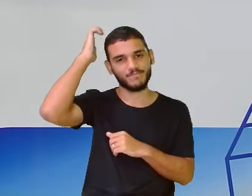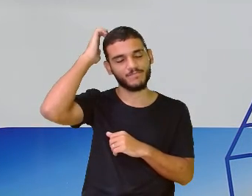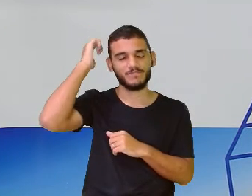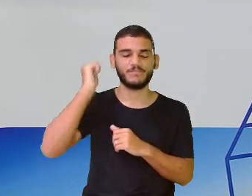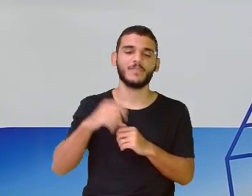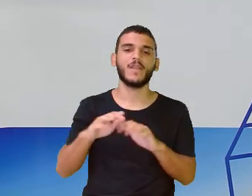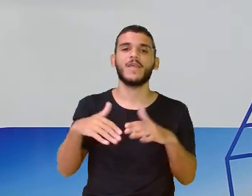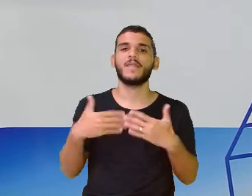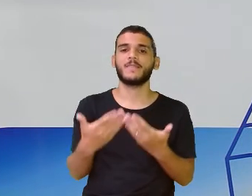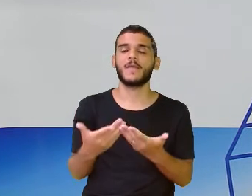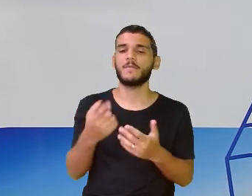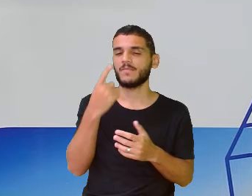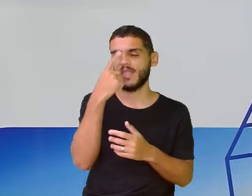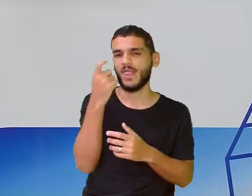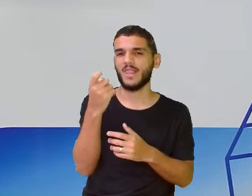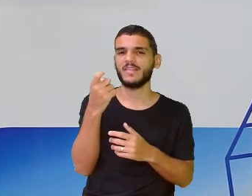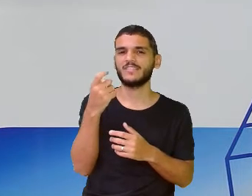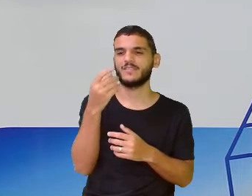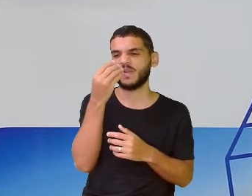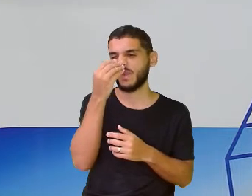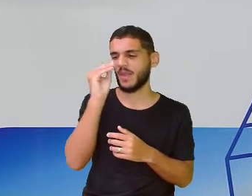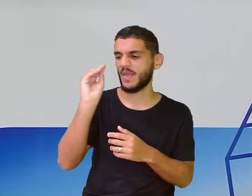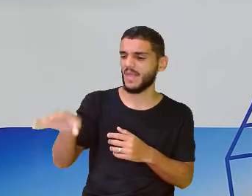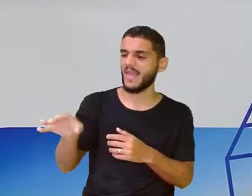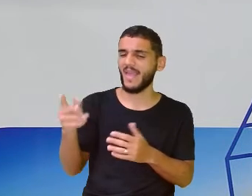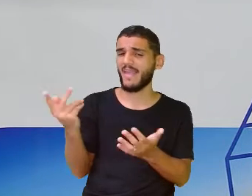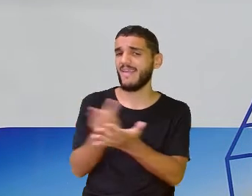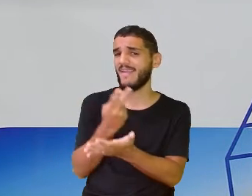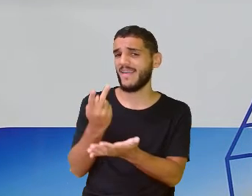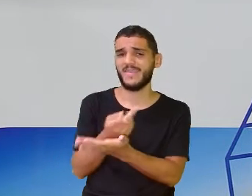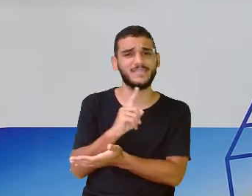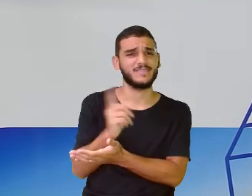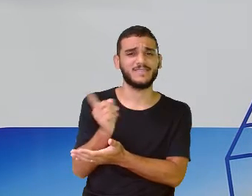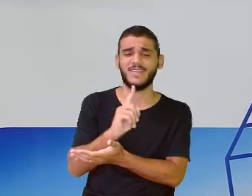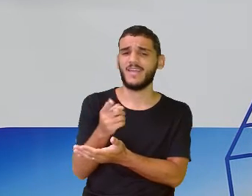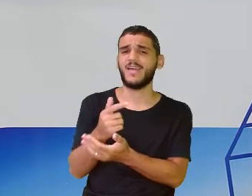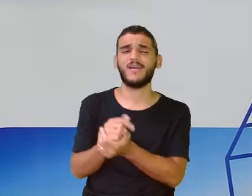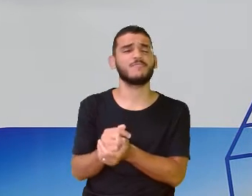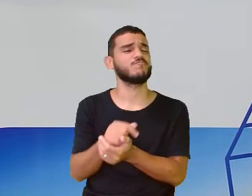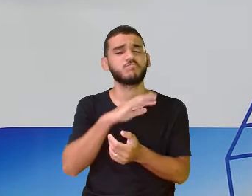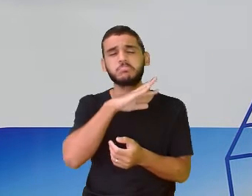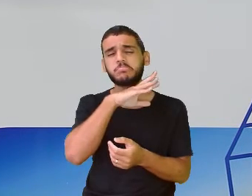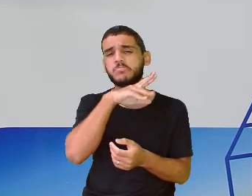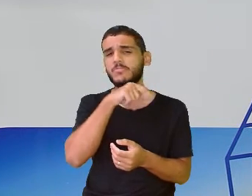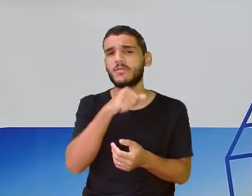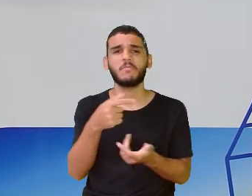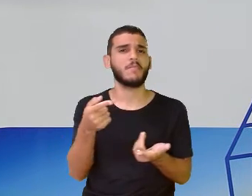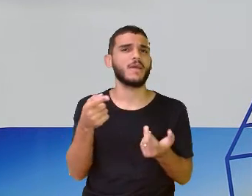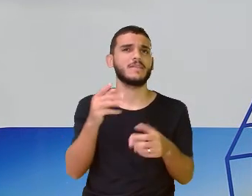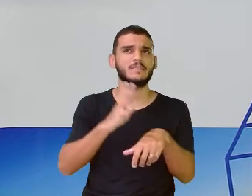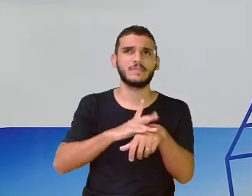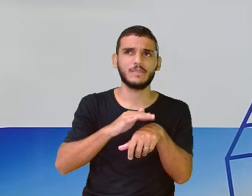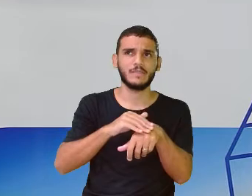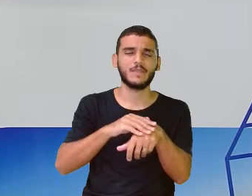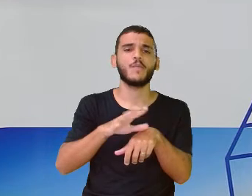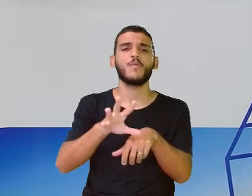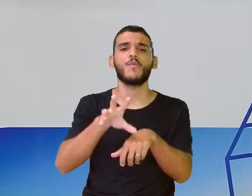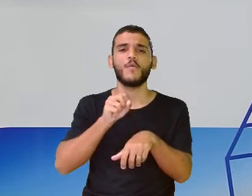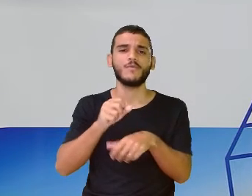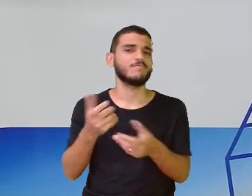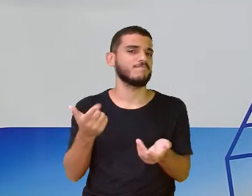não é descartado de maneira errada, não vai ficar jogado ali, atrair insetos, animais que causam doenças, vai baratear